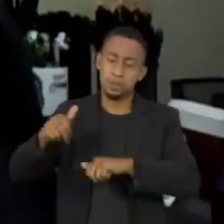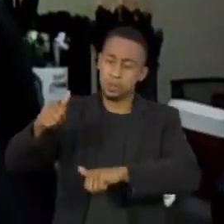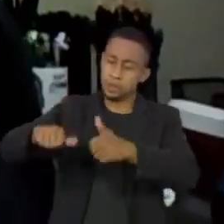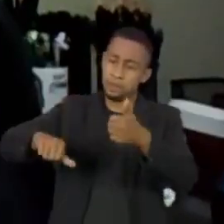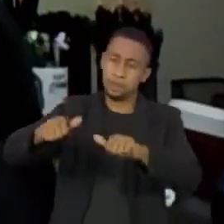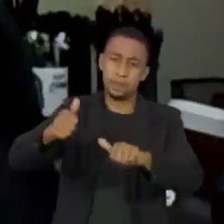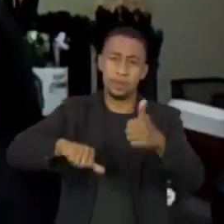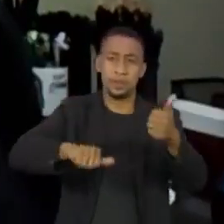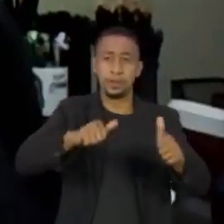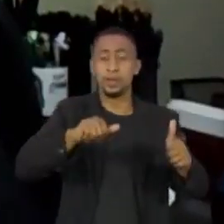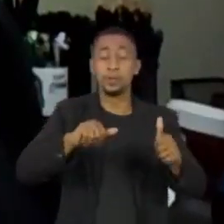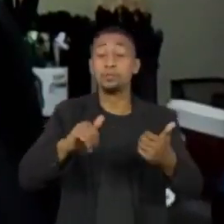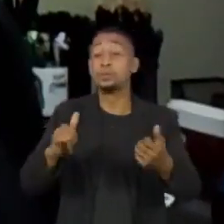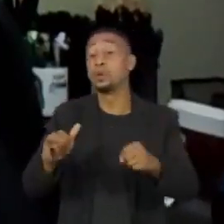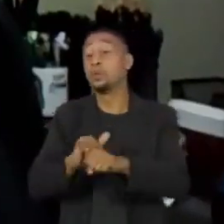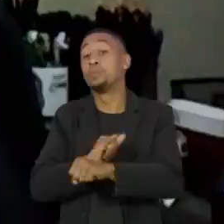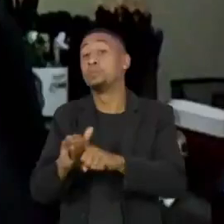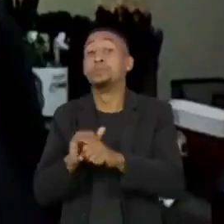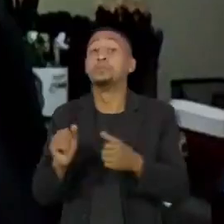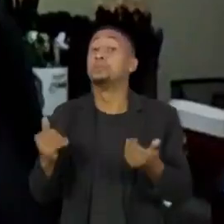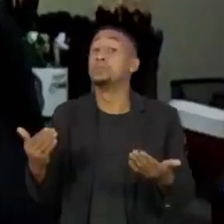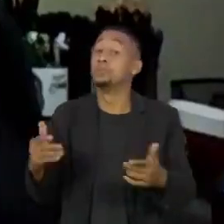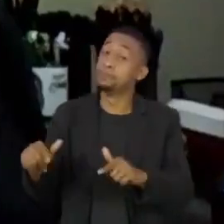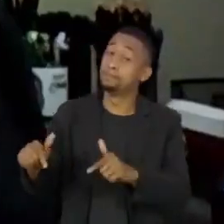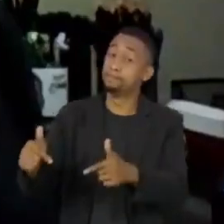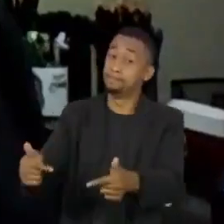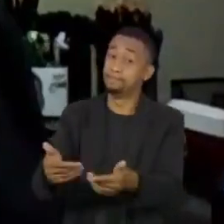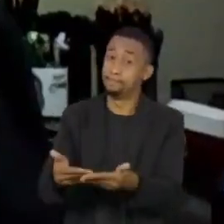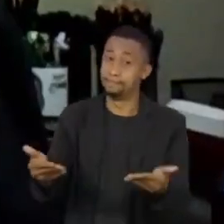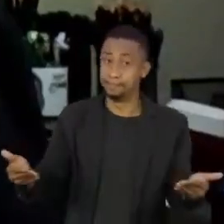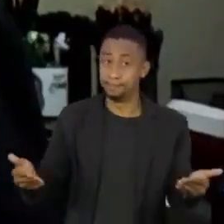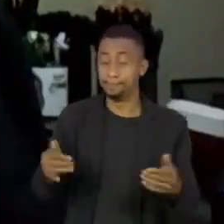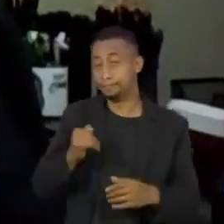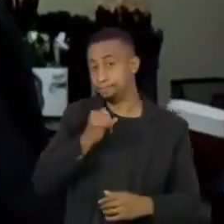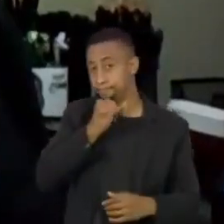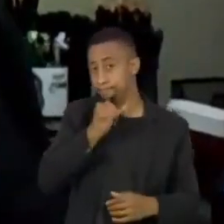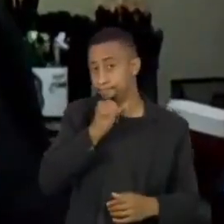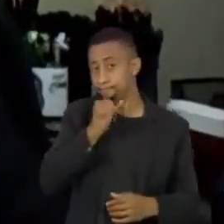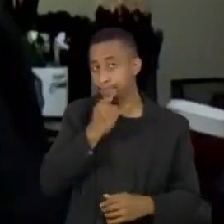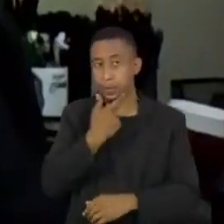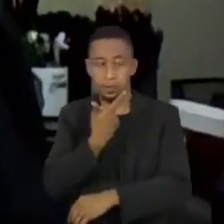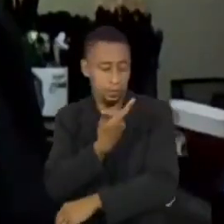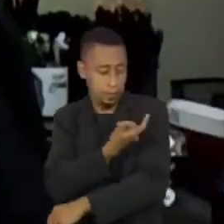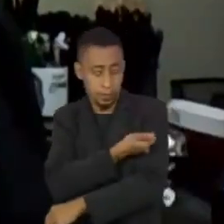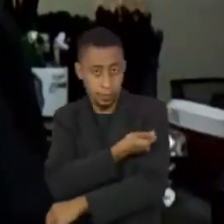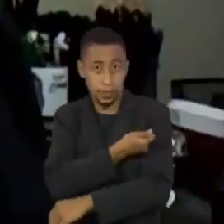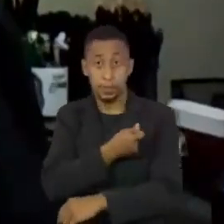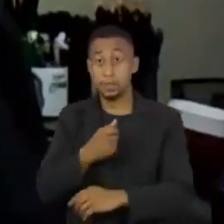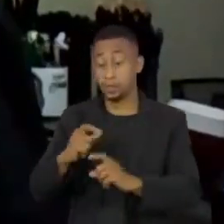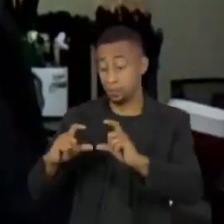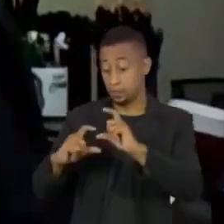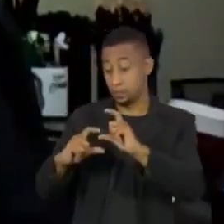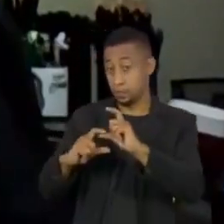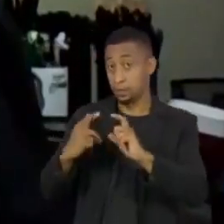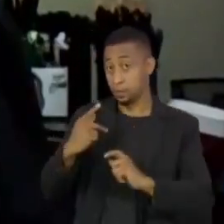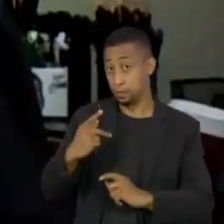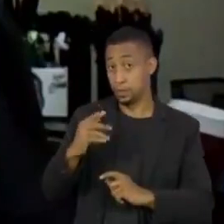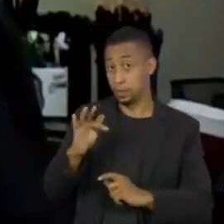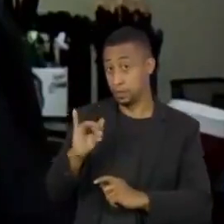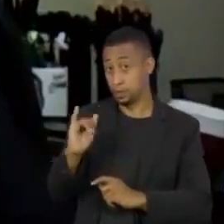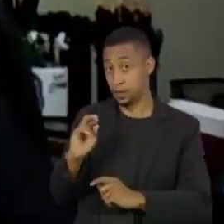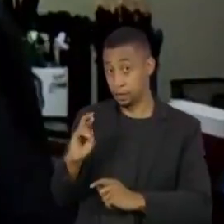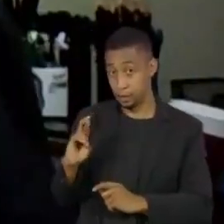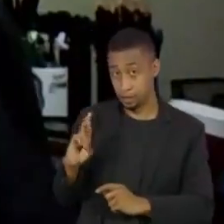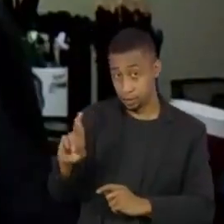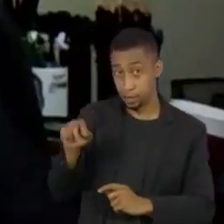o que estrategicamente fazer. Porque, por exemplo, utilizar a vacina da Pfizer, ela não vai, por uma